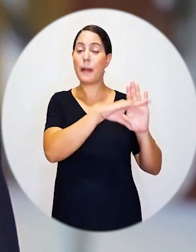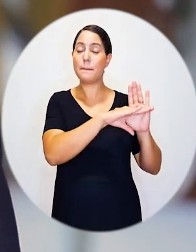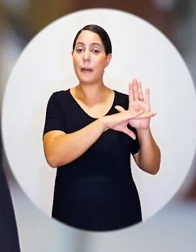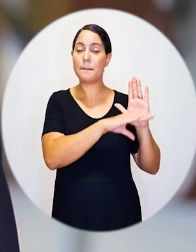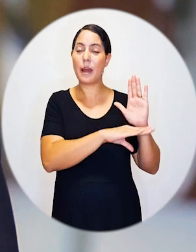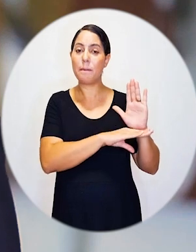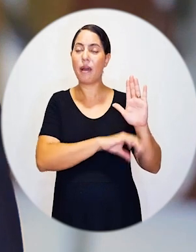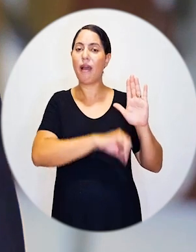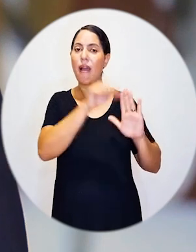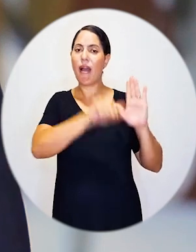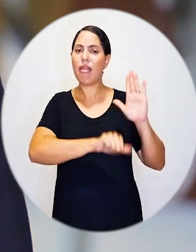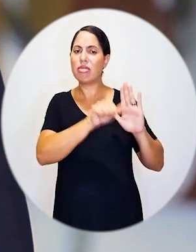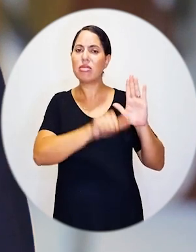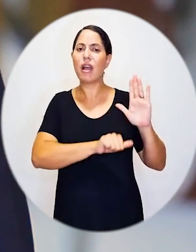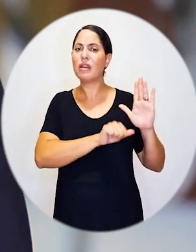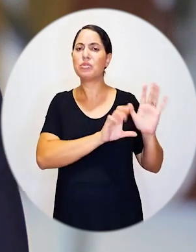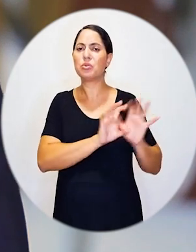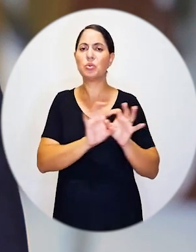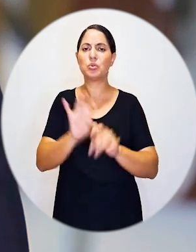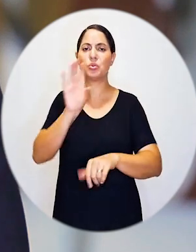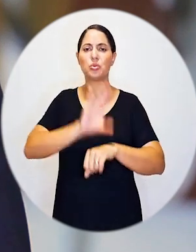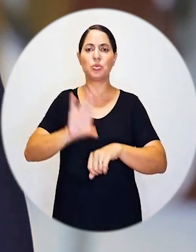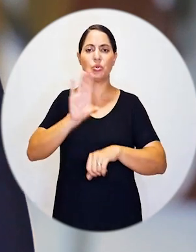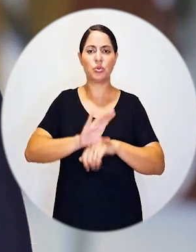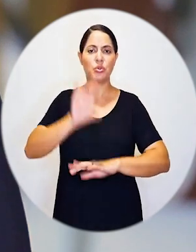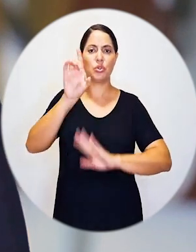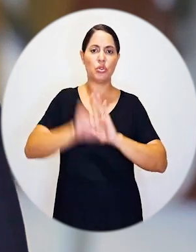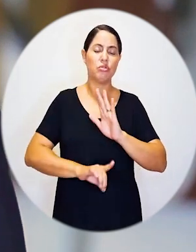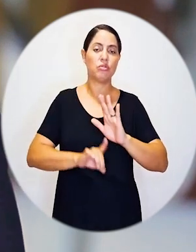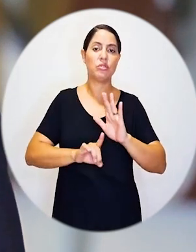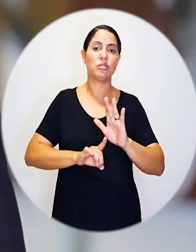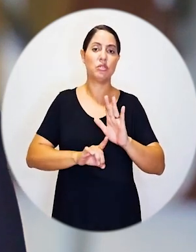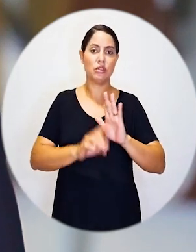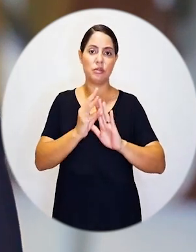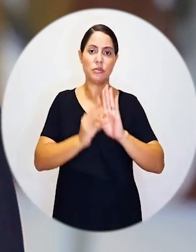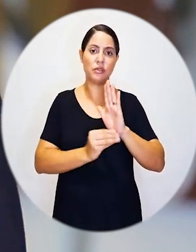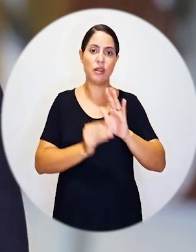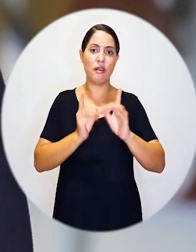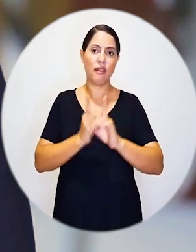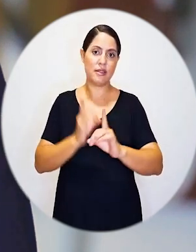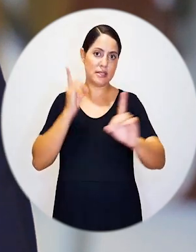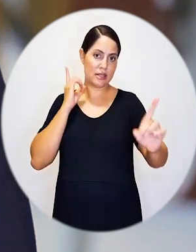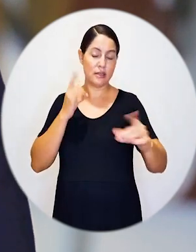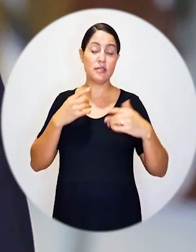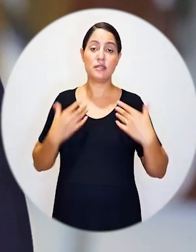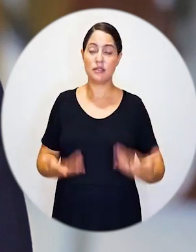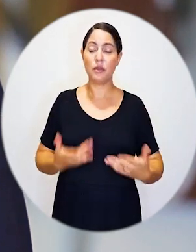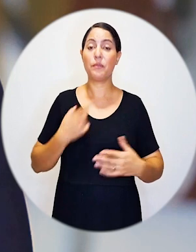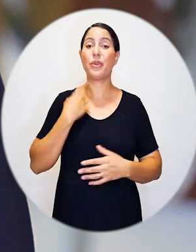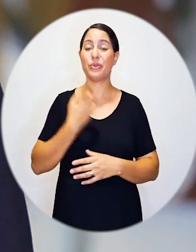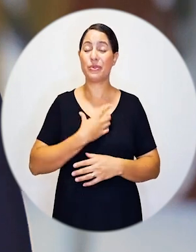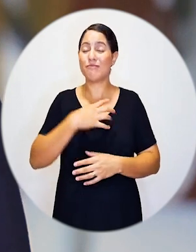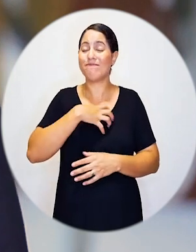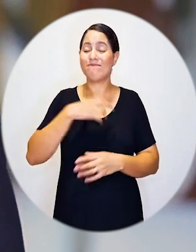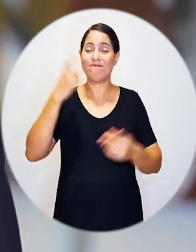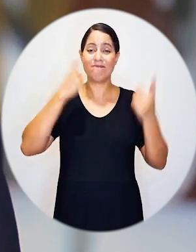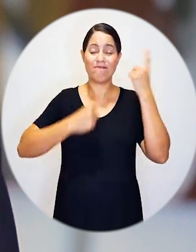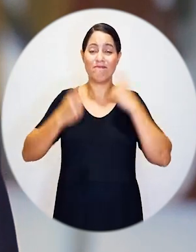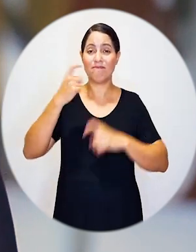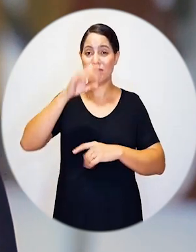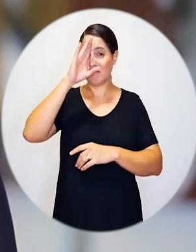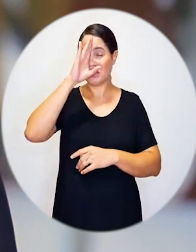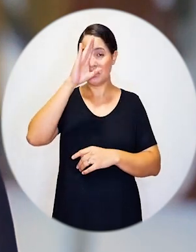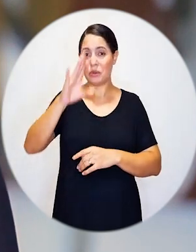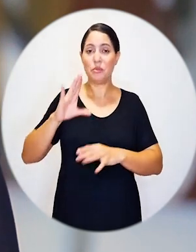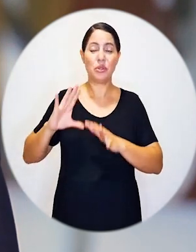diretrizes da modalidade em AD dos cursos de direito. Nossa preocupação fundamental com a qualidade dos cursos